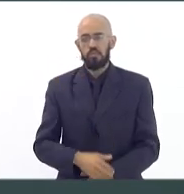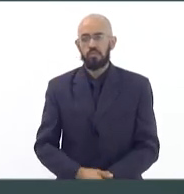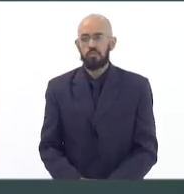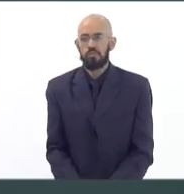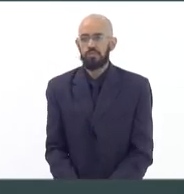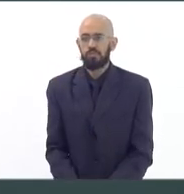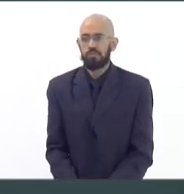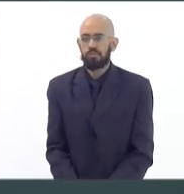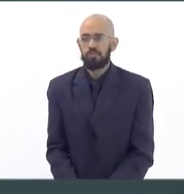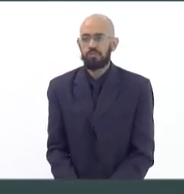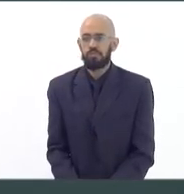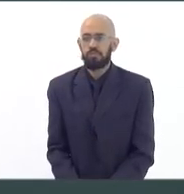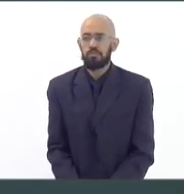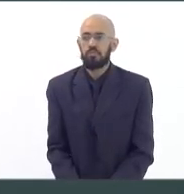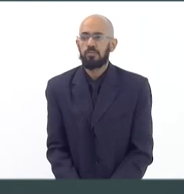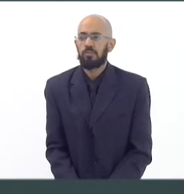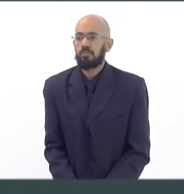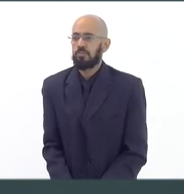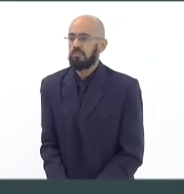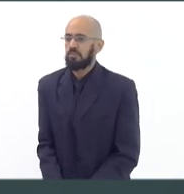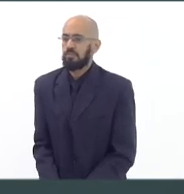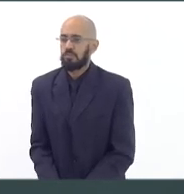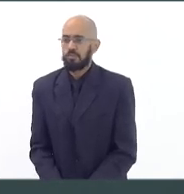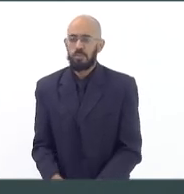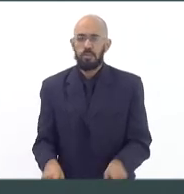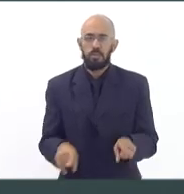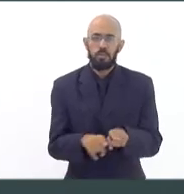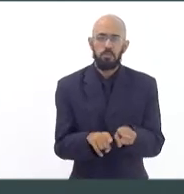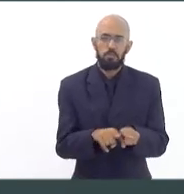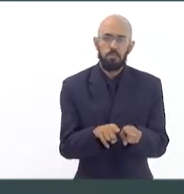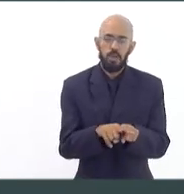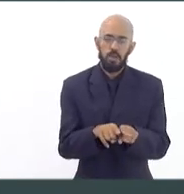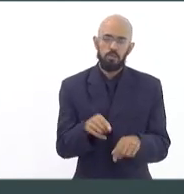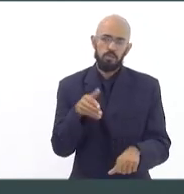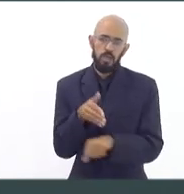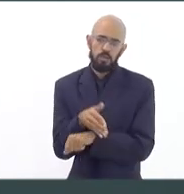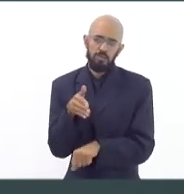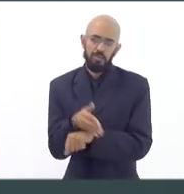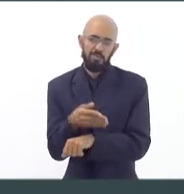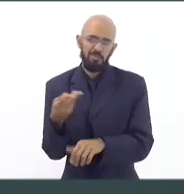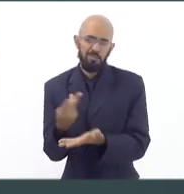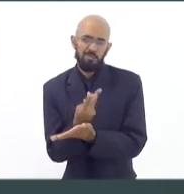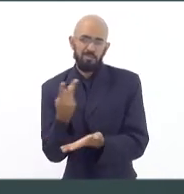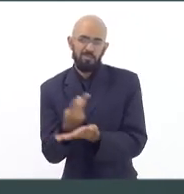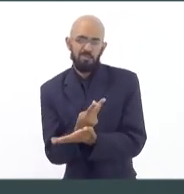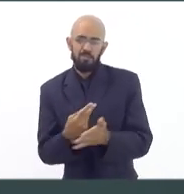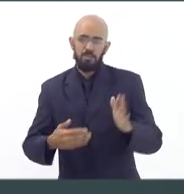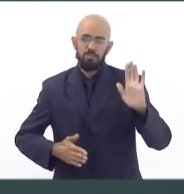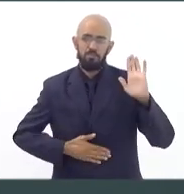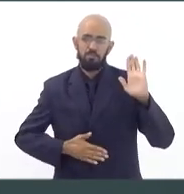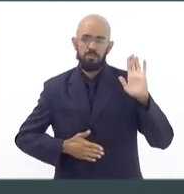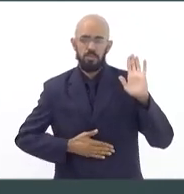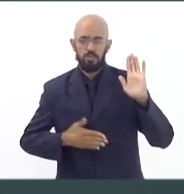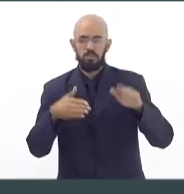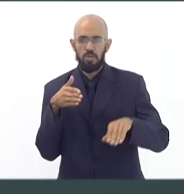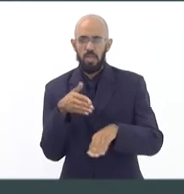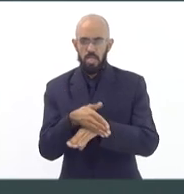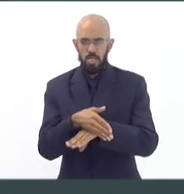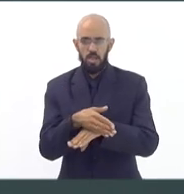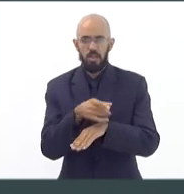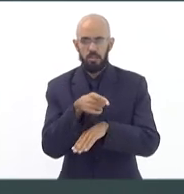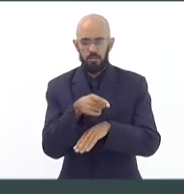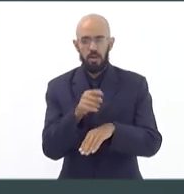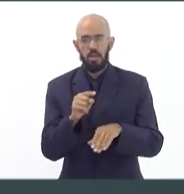e os acessos irregulares que facilita né é que esses marginais entre na Via para